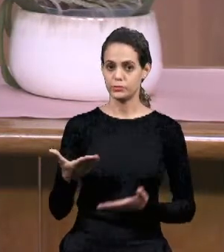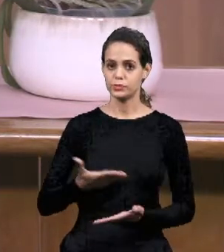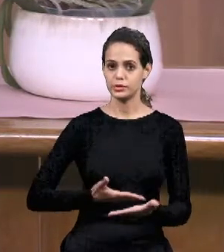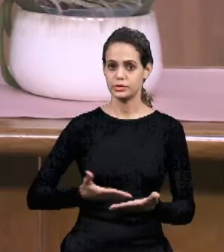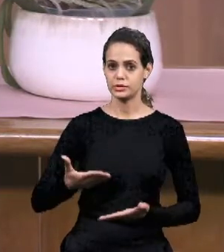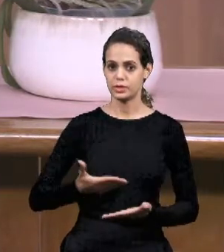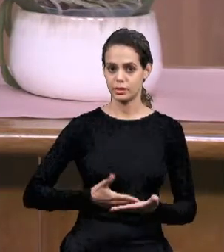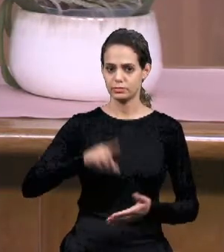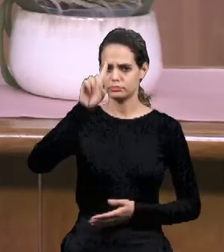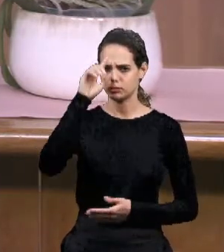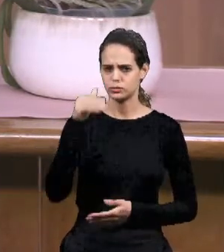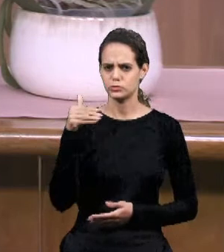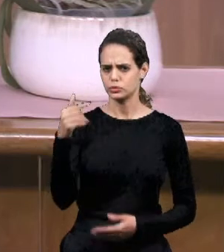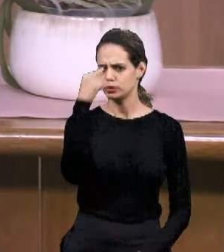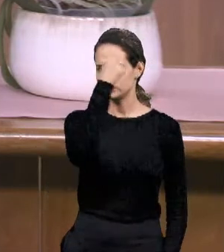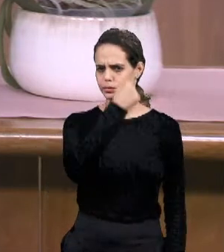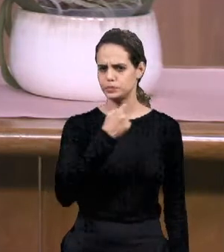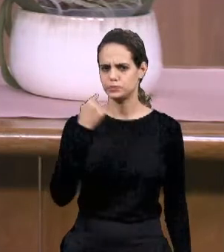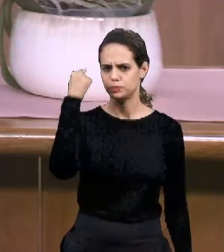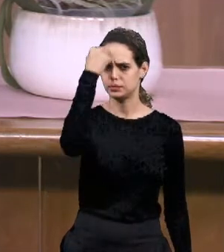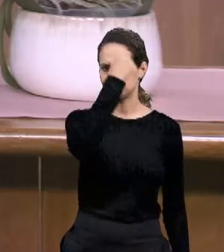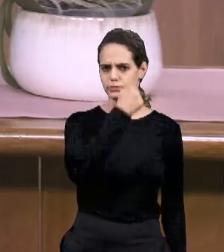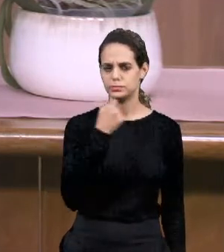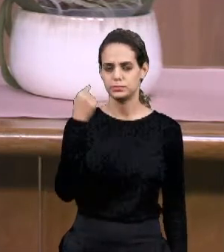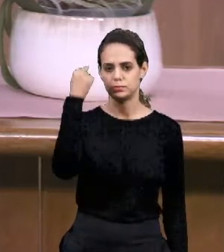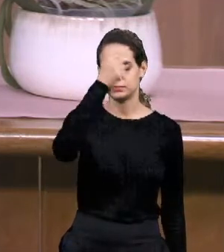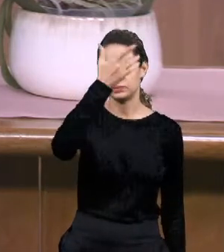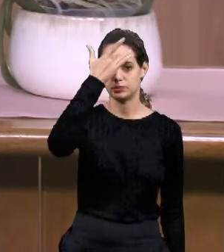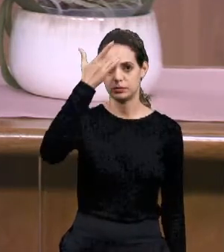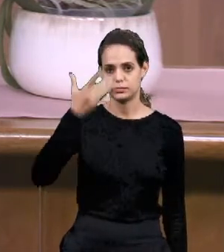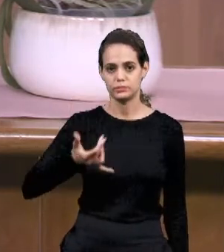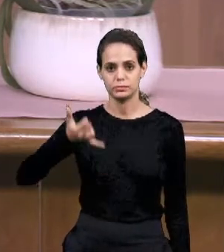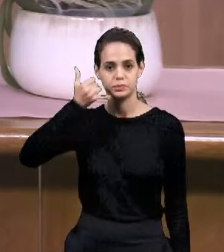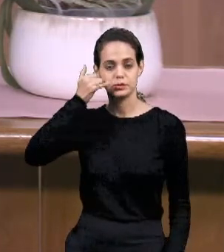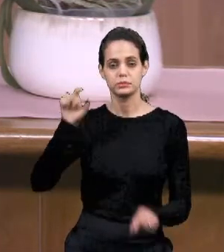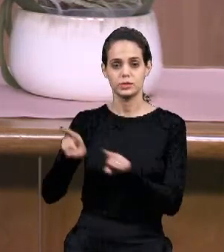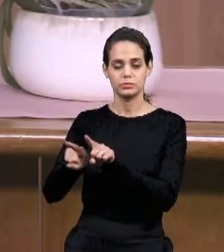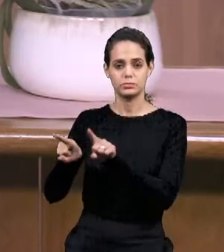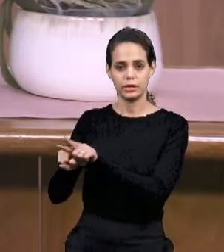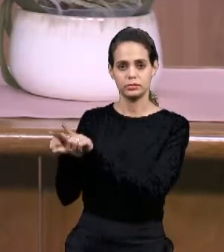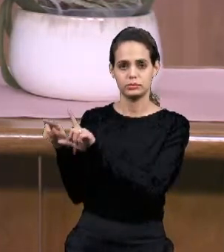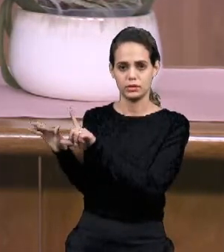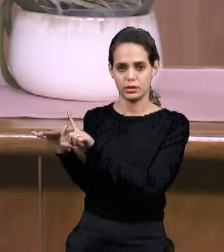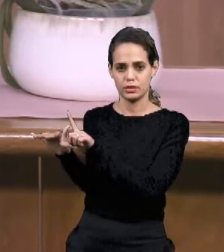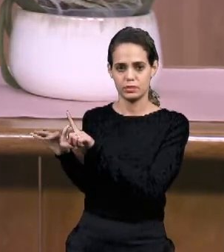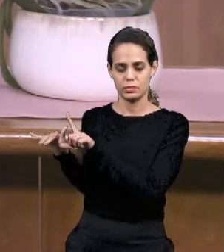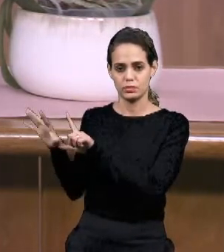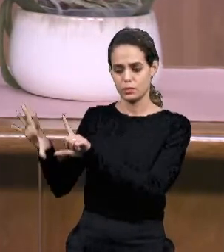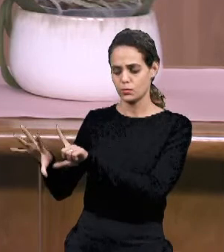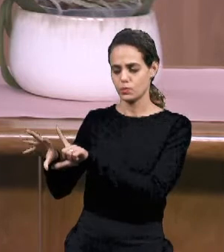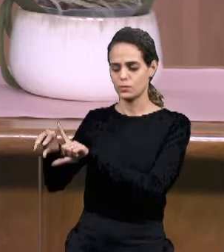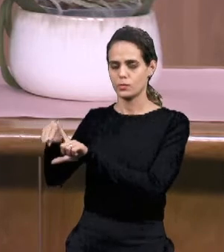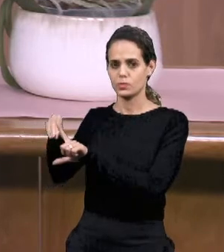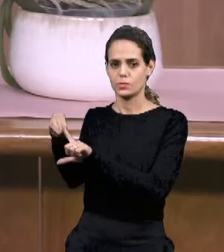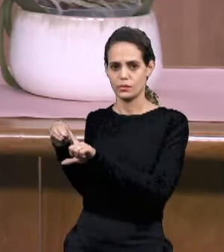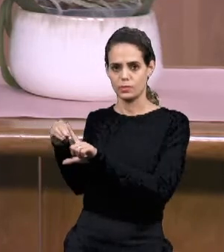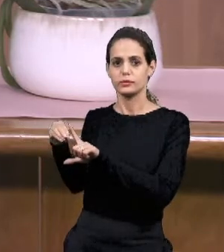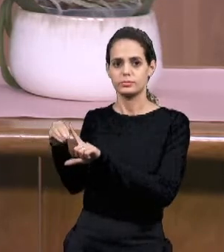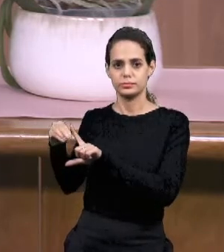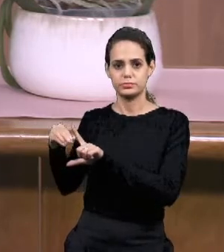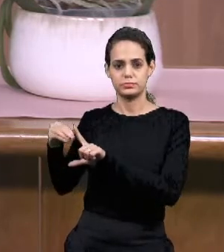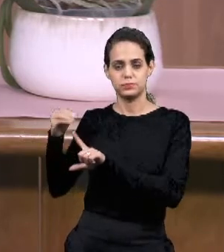plantão neste número para atender a todos aqueles que telefonarem. Tem um QR Code aí do lado, se quiser pode apontar a câmera do seu celular para ele e então